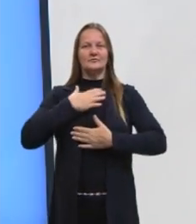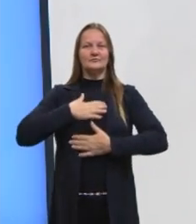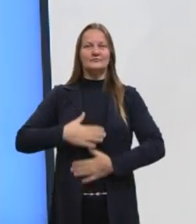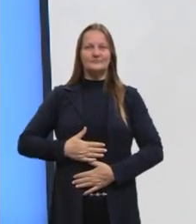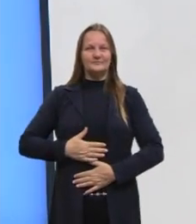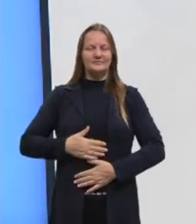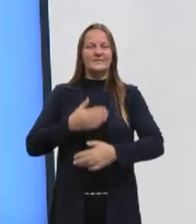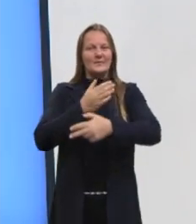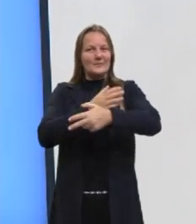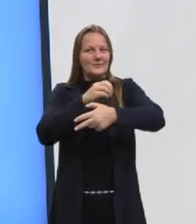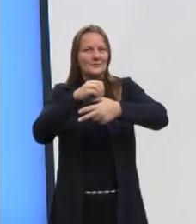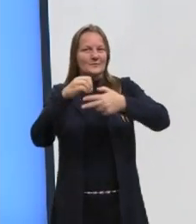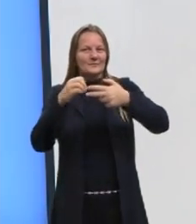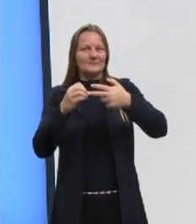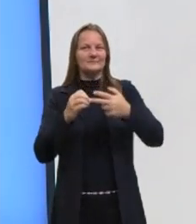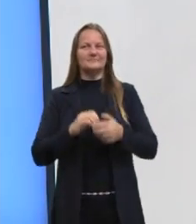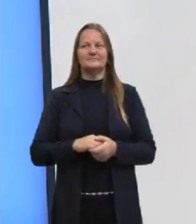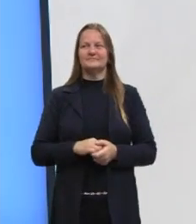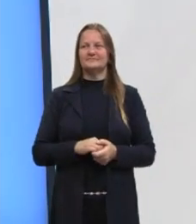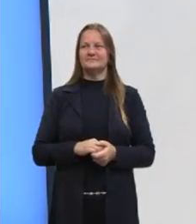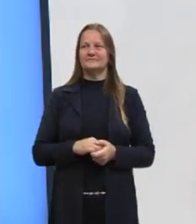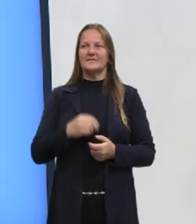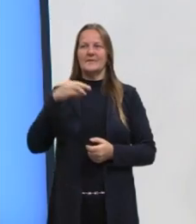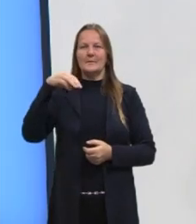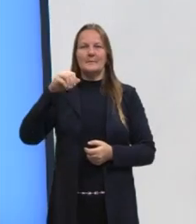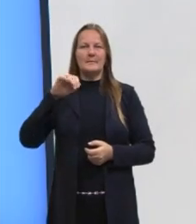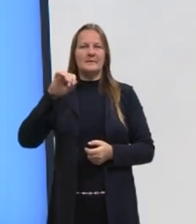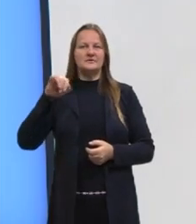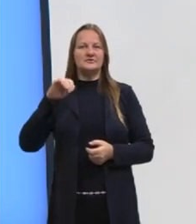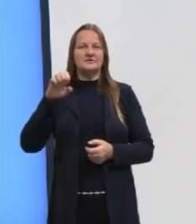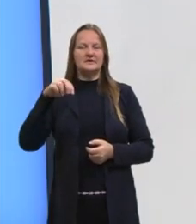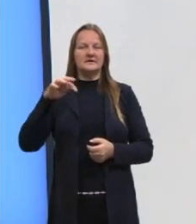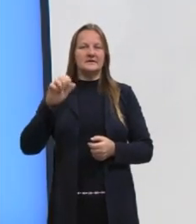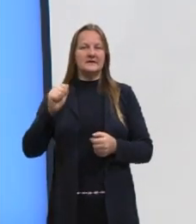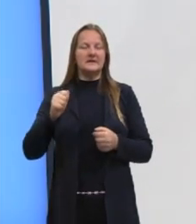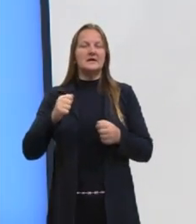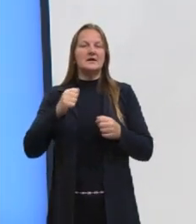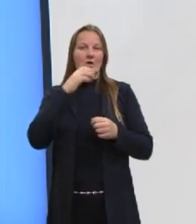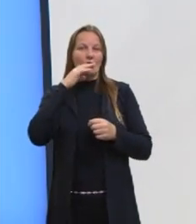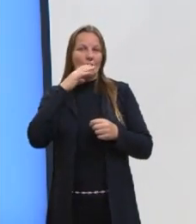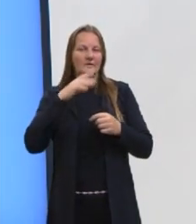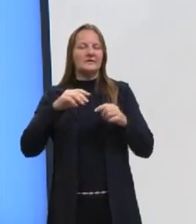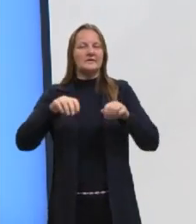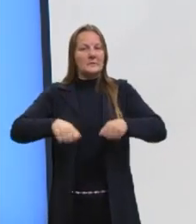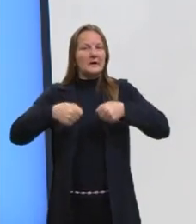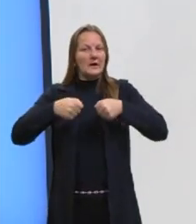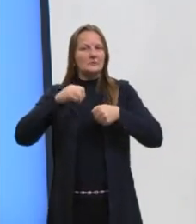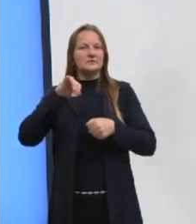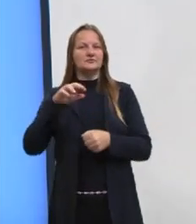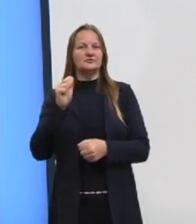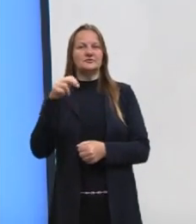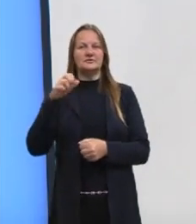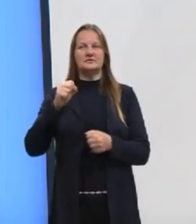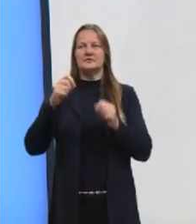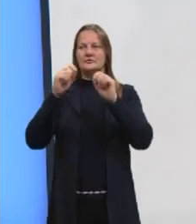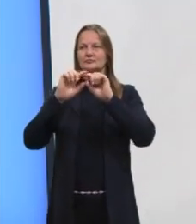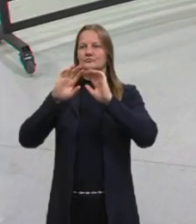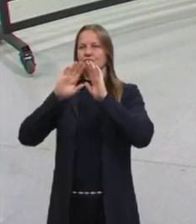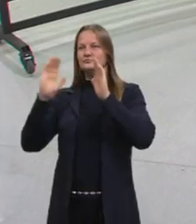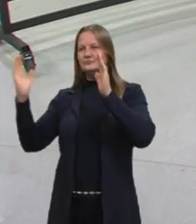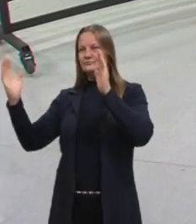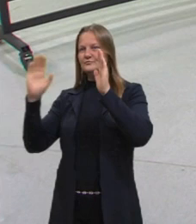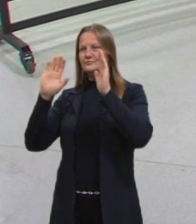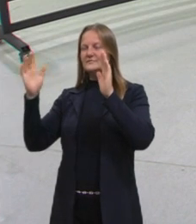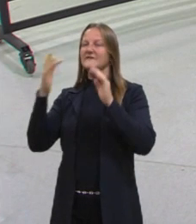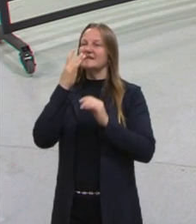a camiseta do programa para ENEM de cor Magenta e uma calça jeans aqui no estúdio nós temos um monitor um